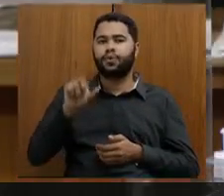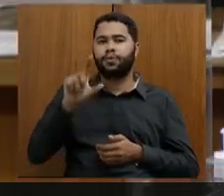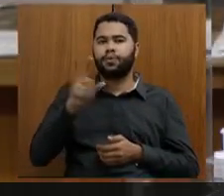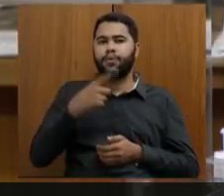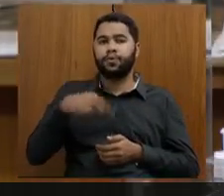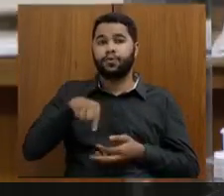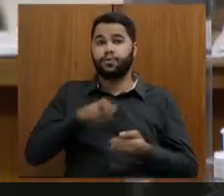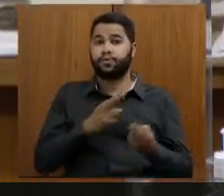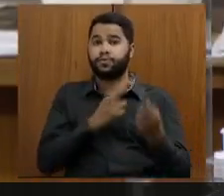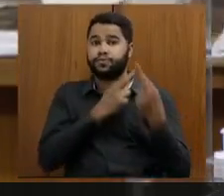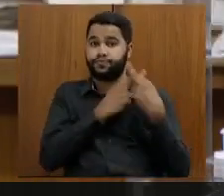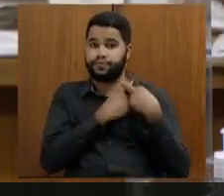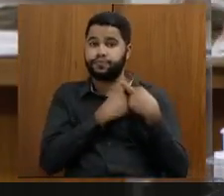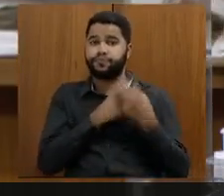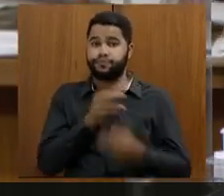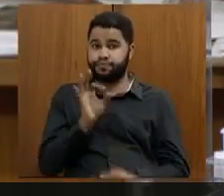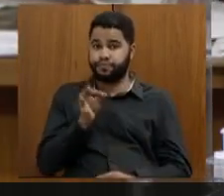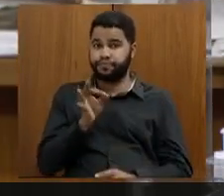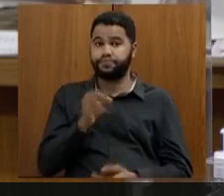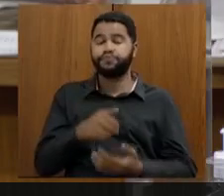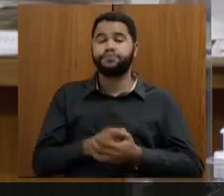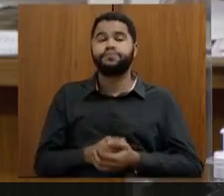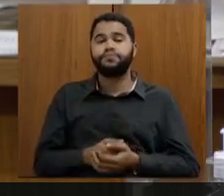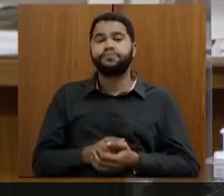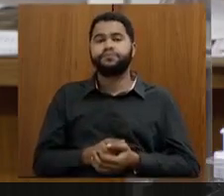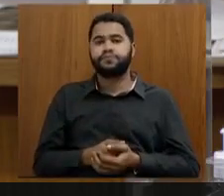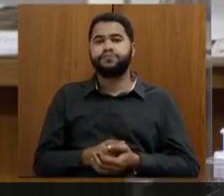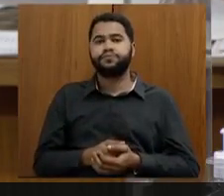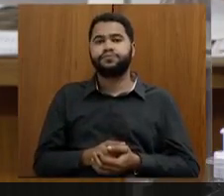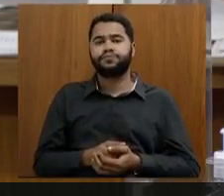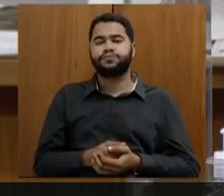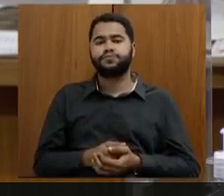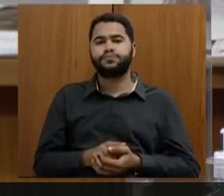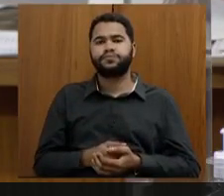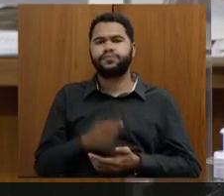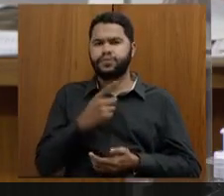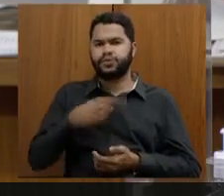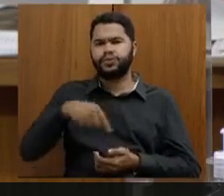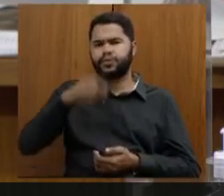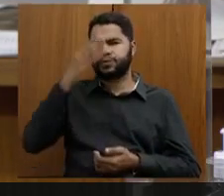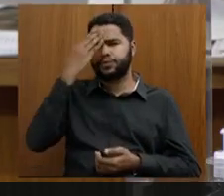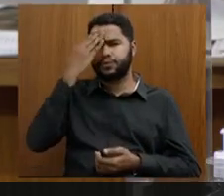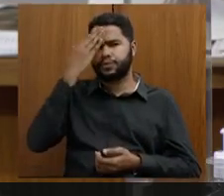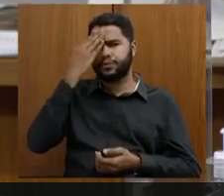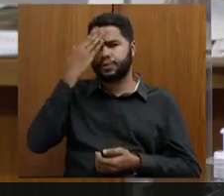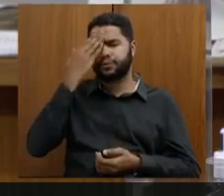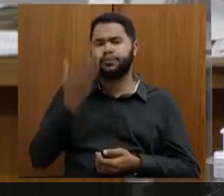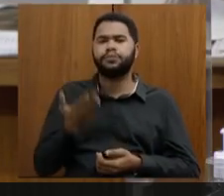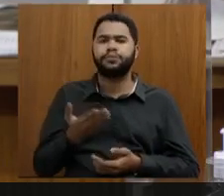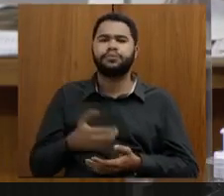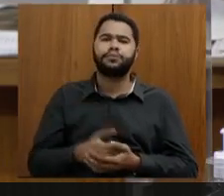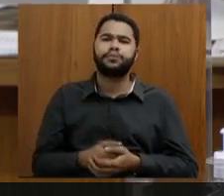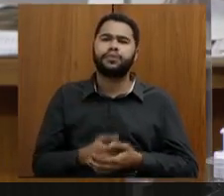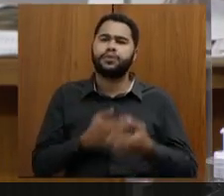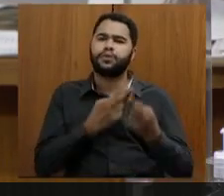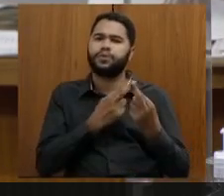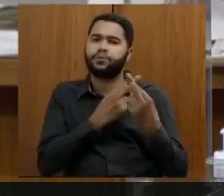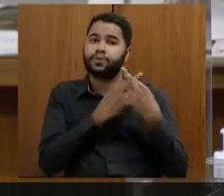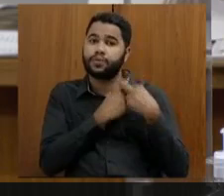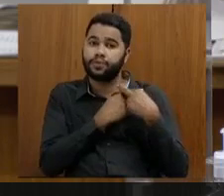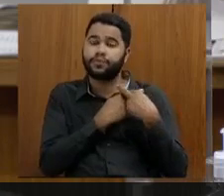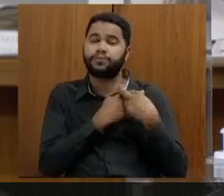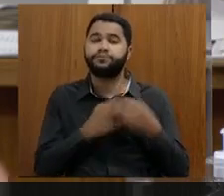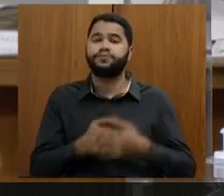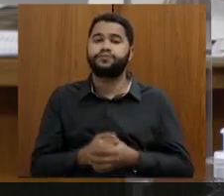a nossa responsabilidade viu meu Deputado causar antes a gente a gente sabe da responsabilidade